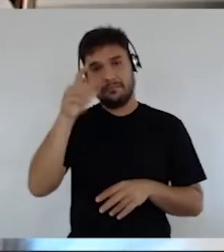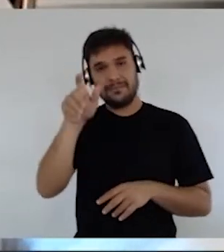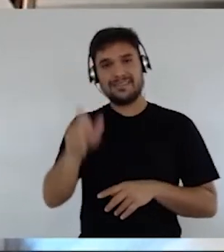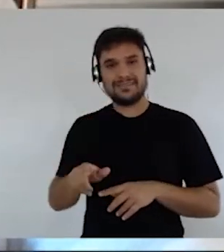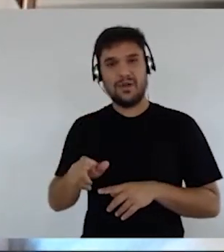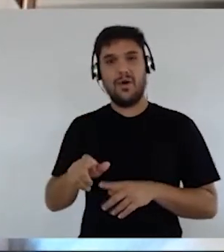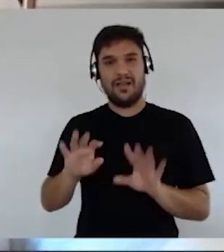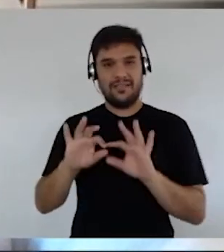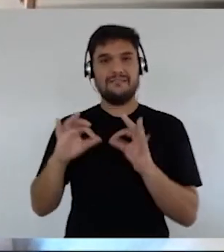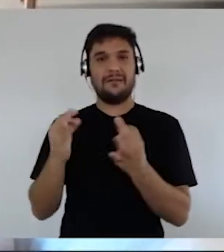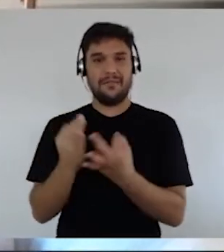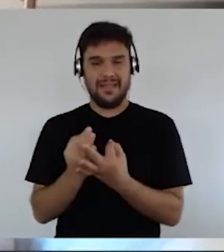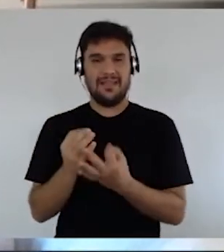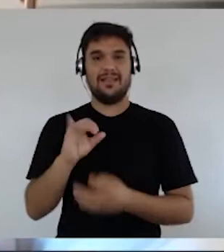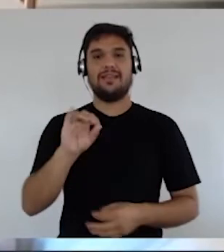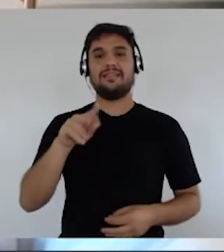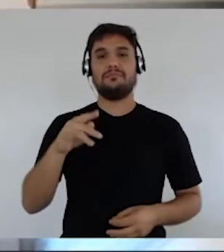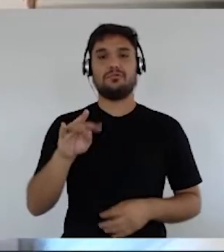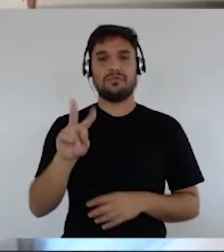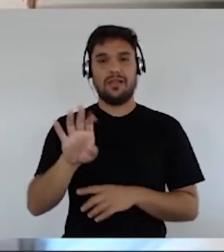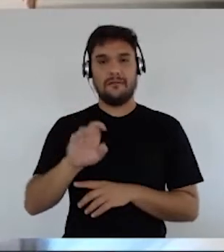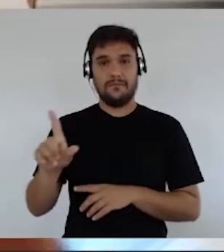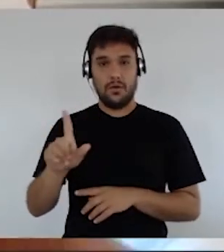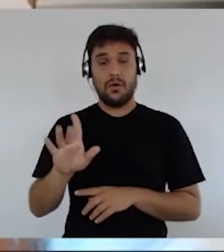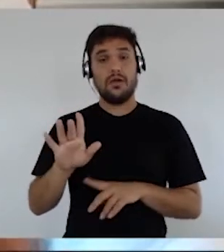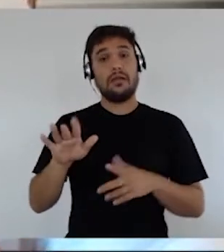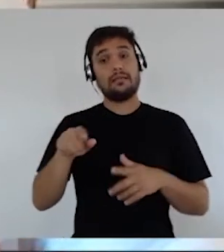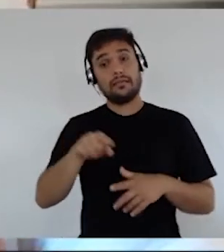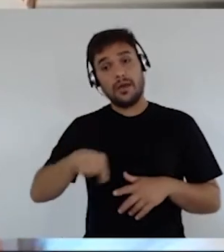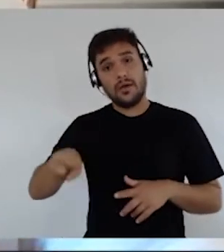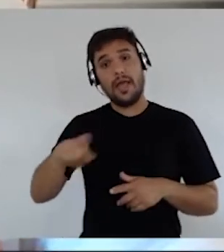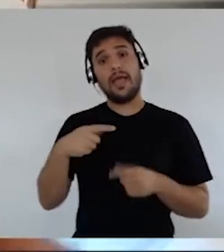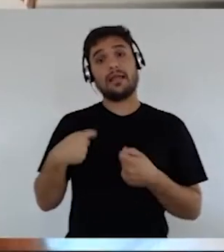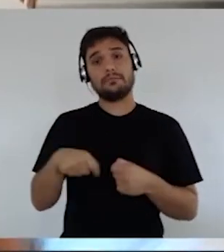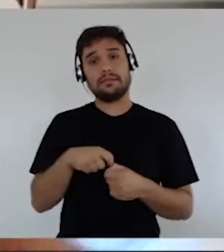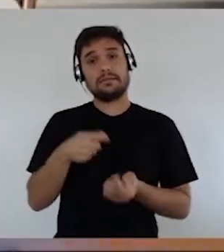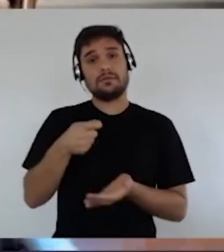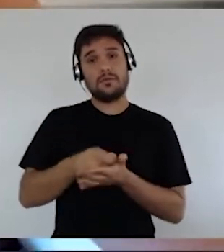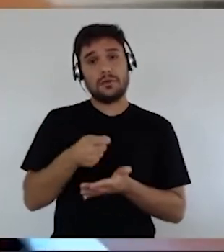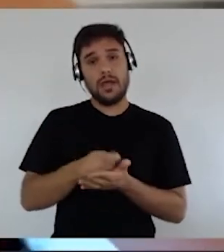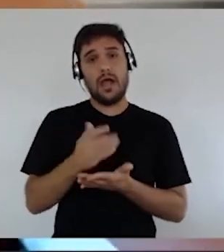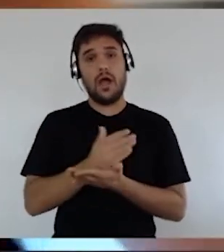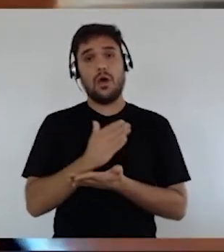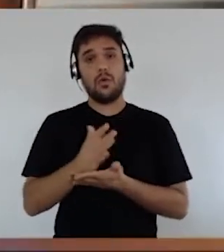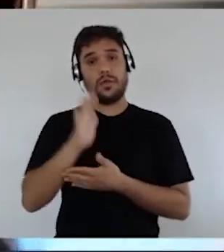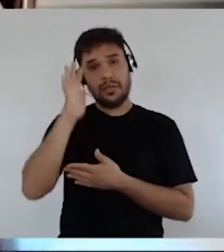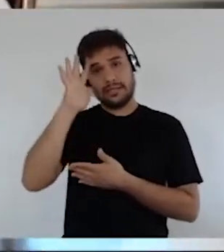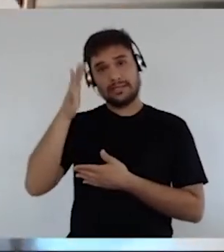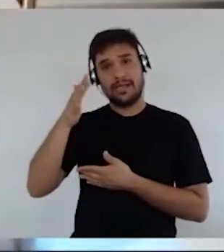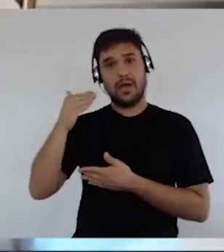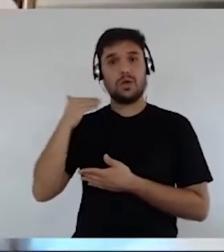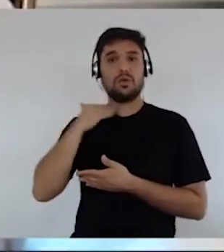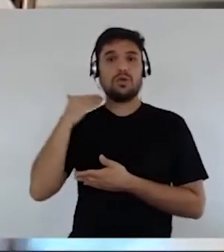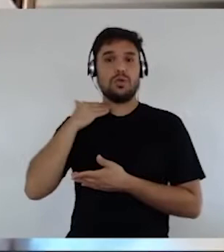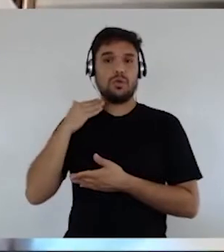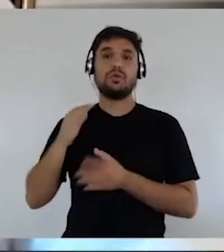Tudo conceitos indeterminados que vão exigir alguma ponderação do magistrado. E eu acho que